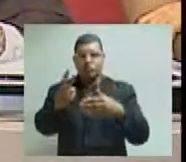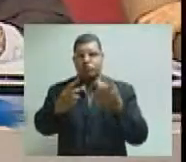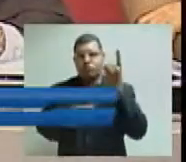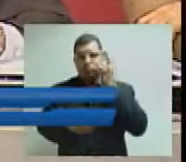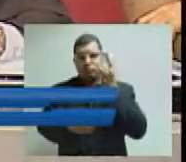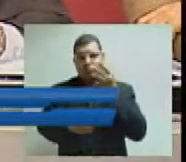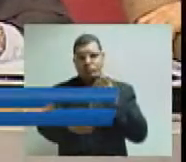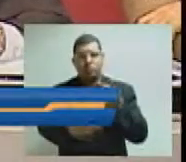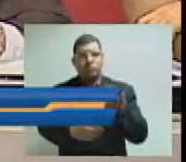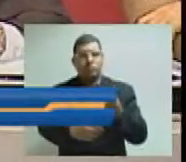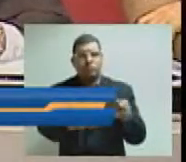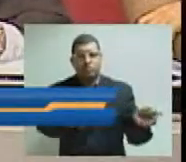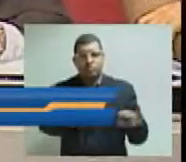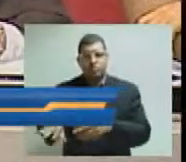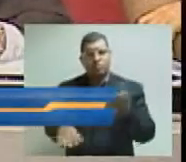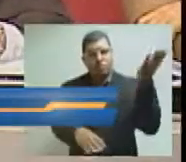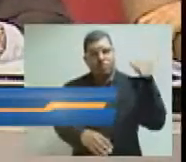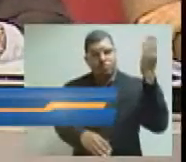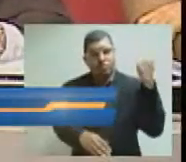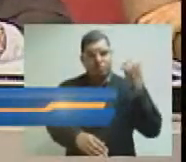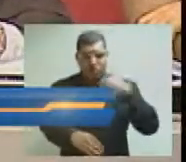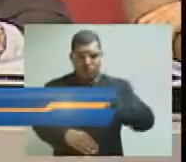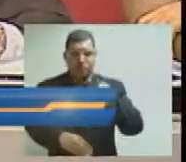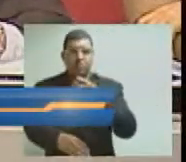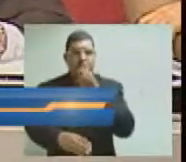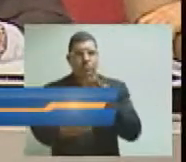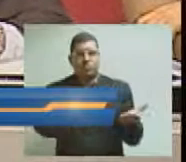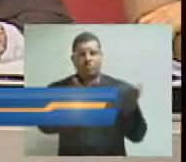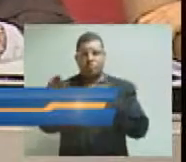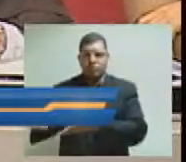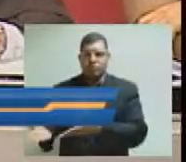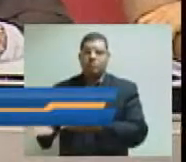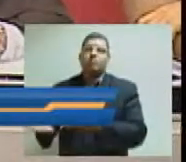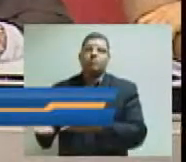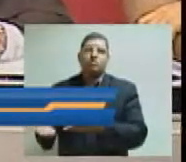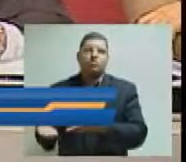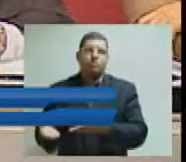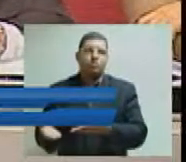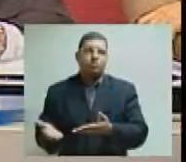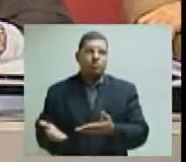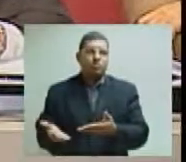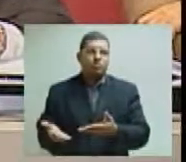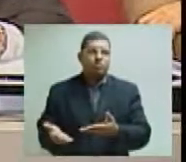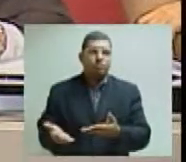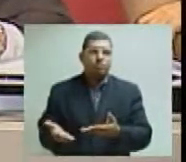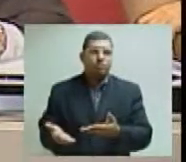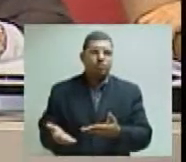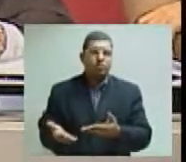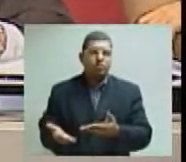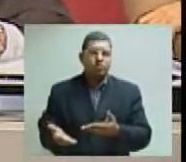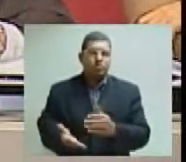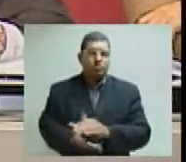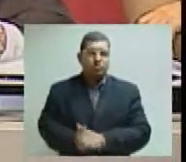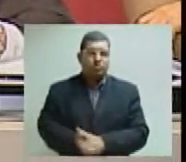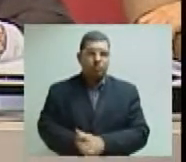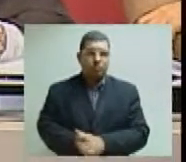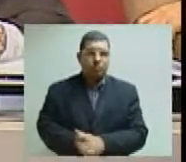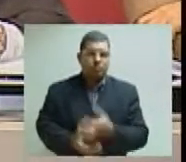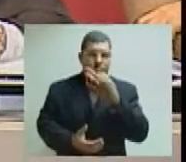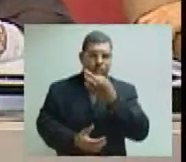dois dias de sessão da semana passada foram Muito bem tratados é a